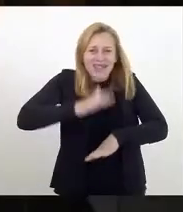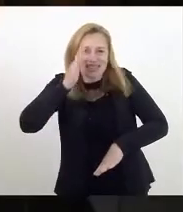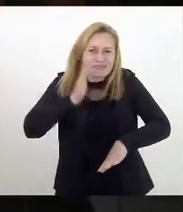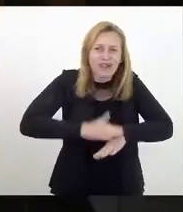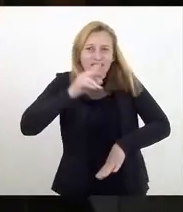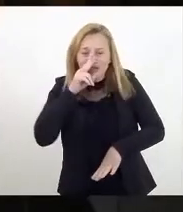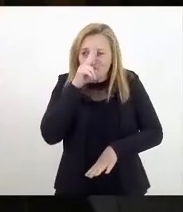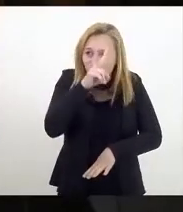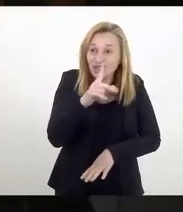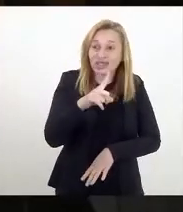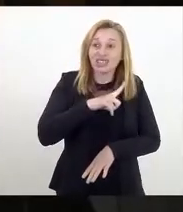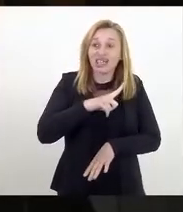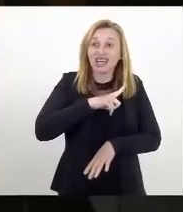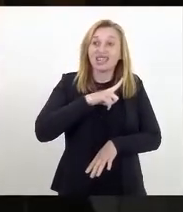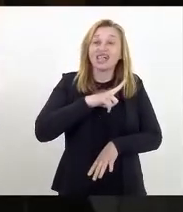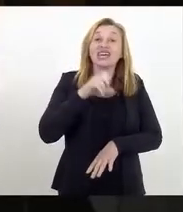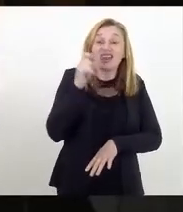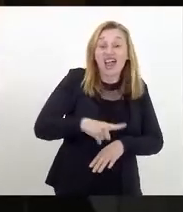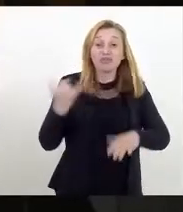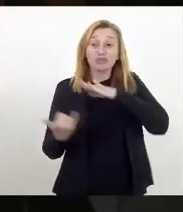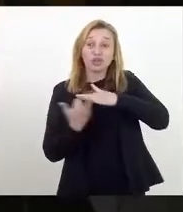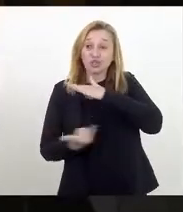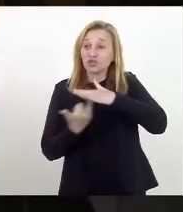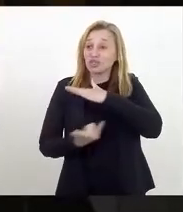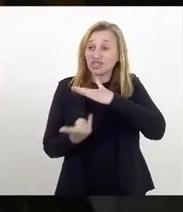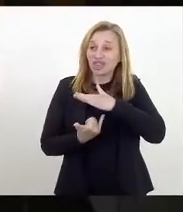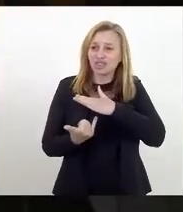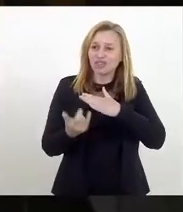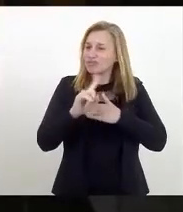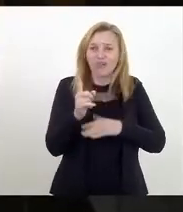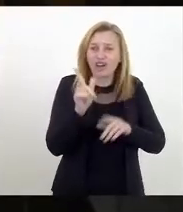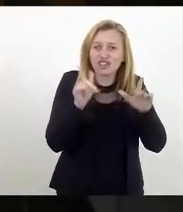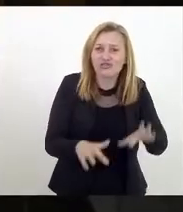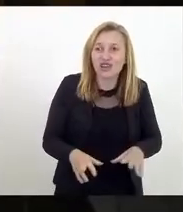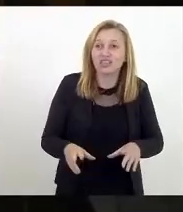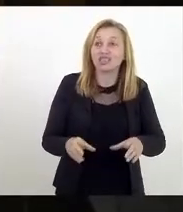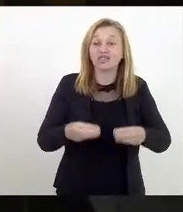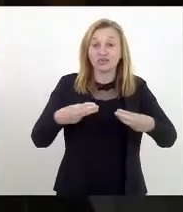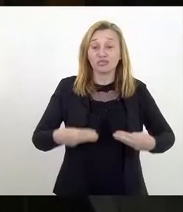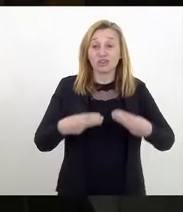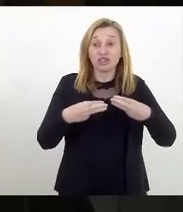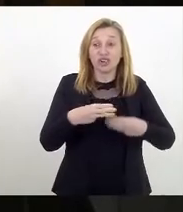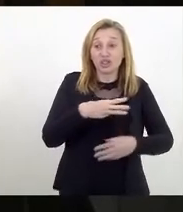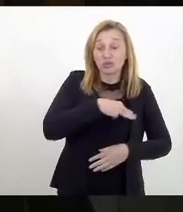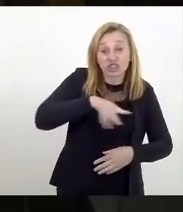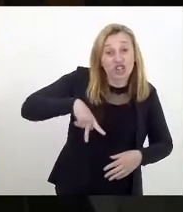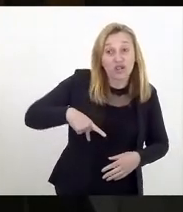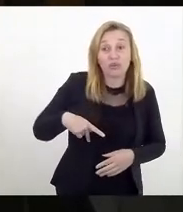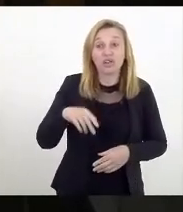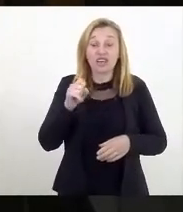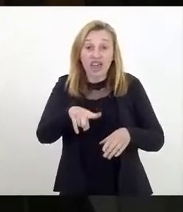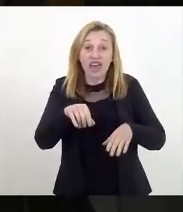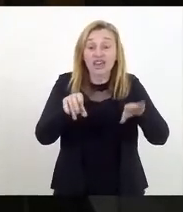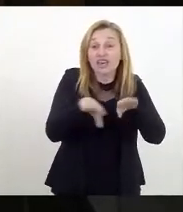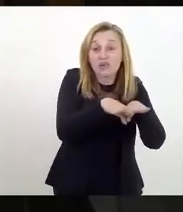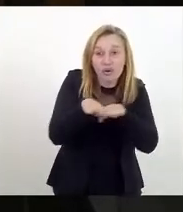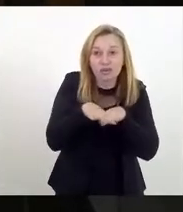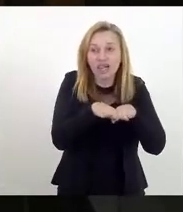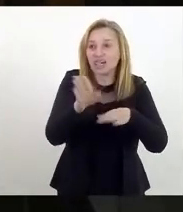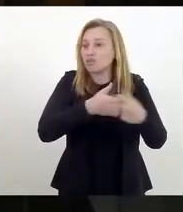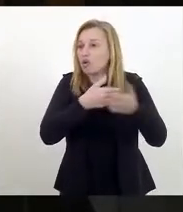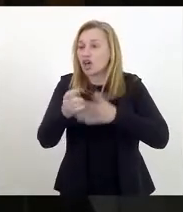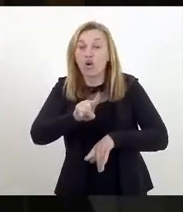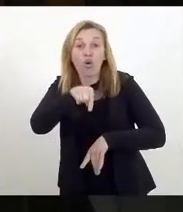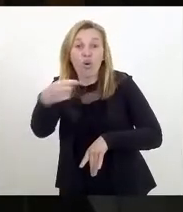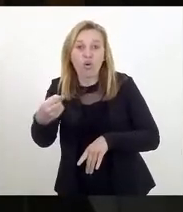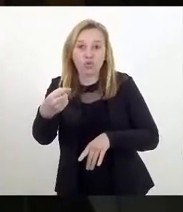fortalece e é uma instituição que não tem nada de diferente de Ministério Público, que tem uma igualdade de importância de qualquer outra